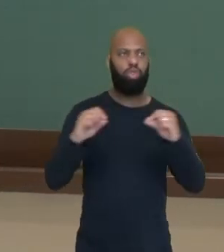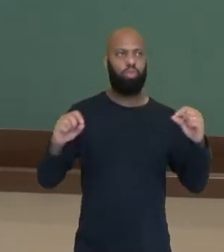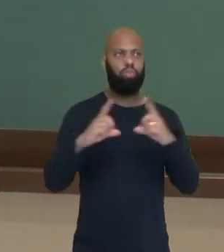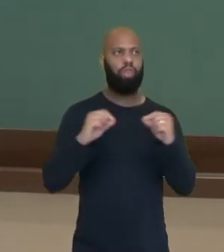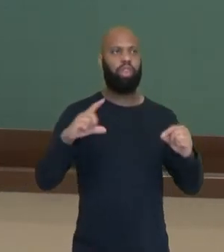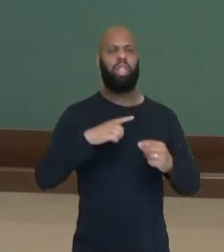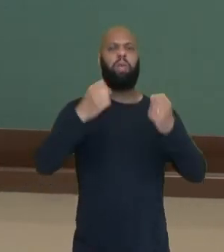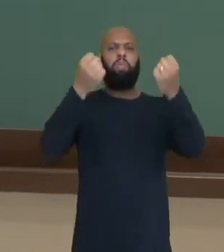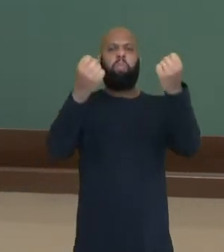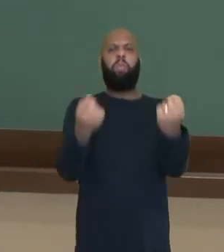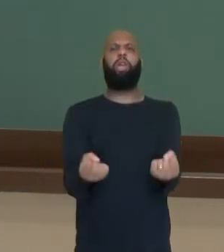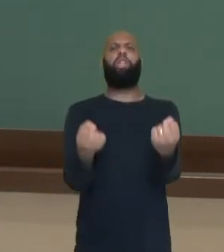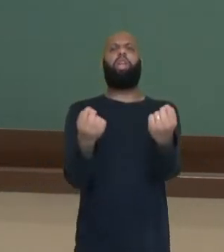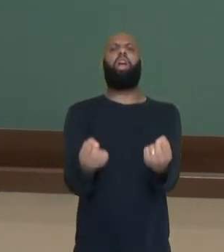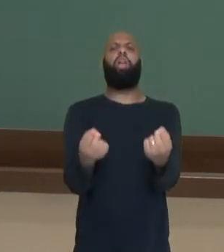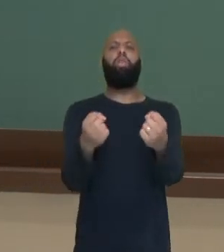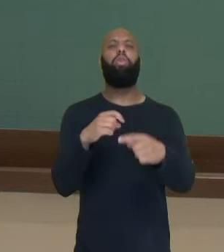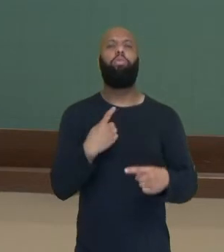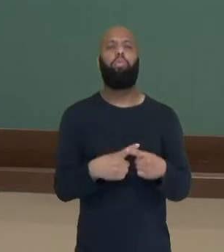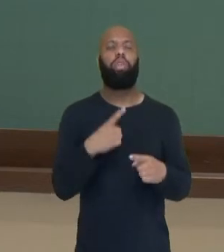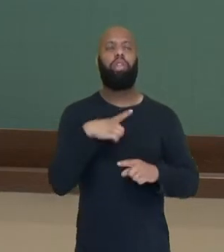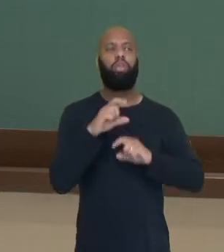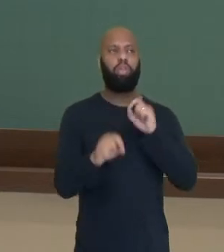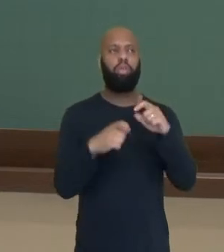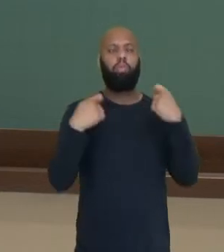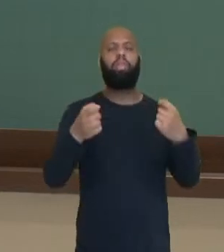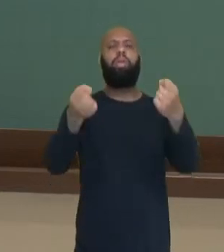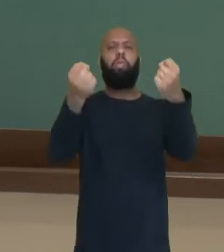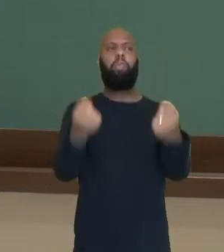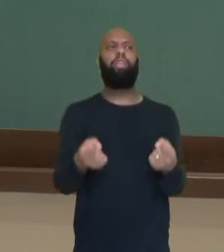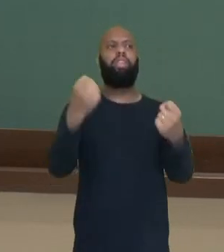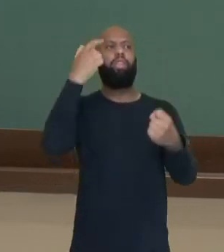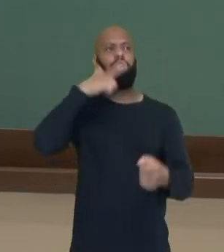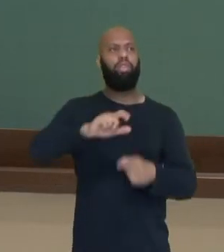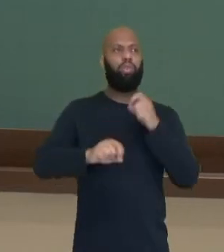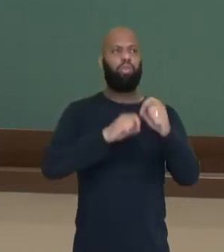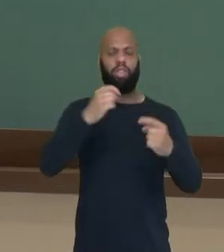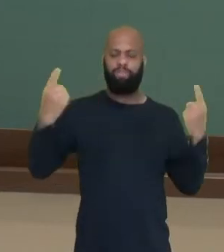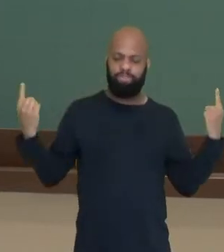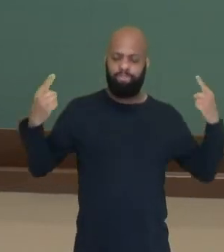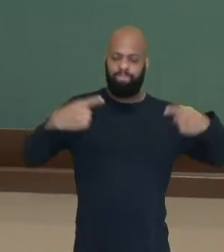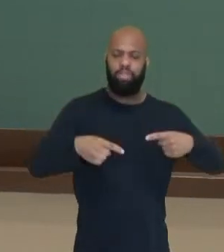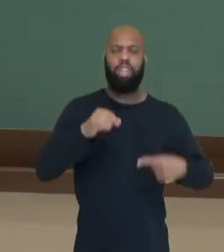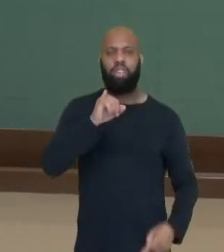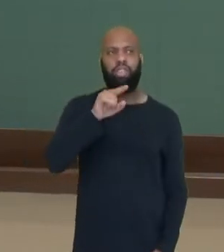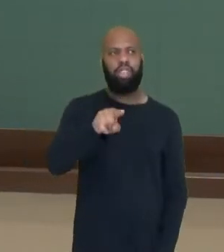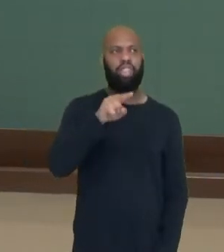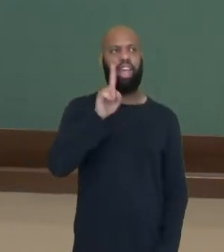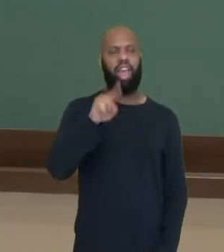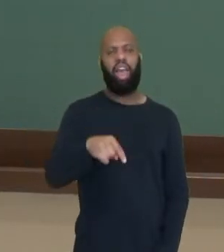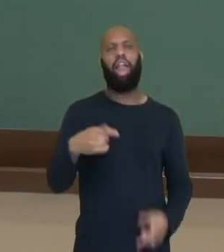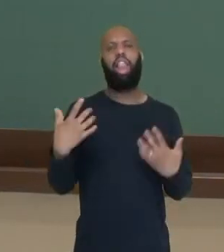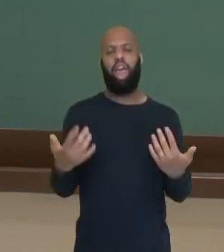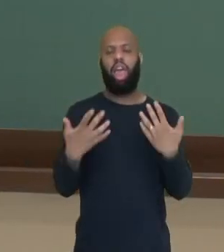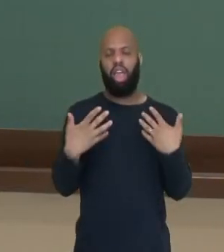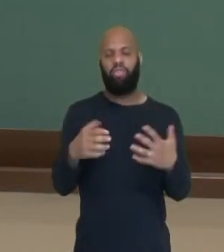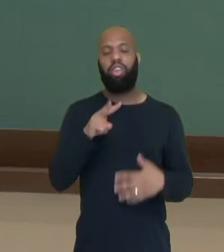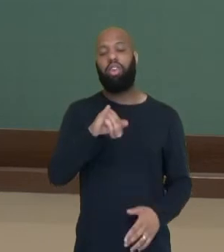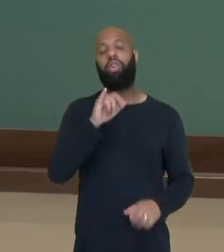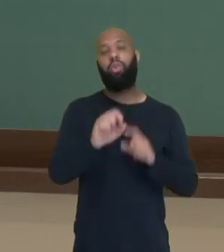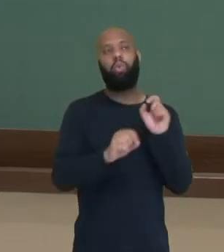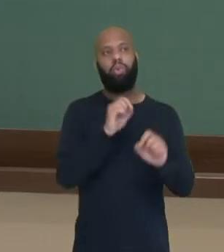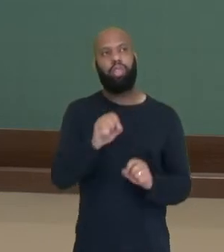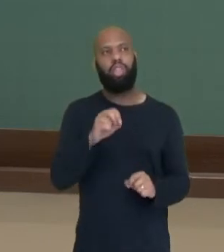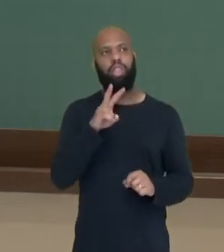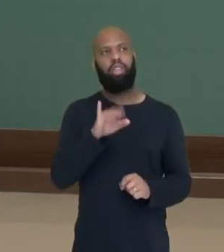muito pesados, porque eles precisam ser pesados para competir. Se você é muito mais leve, você acaba ficando